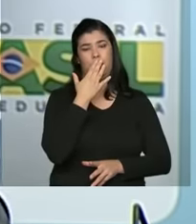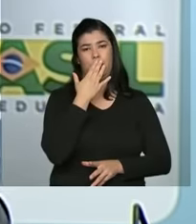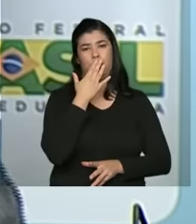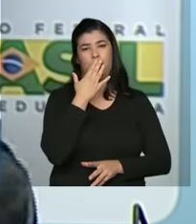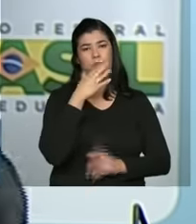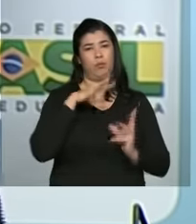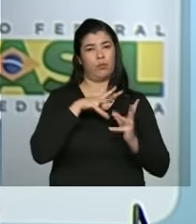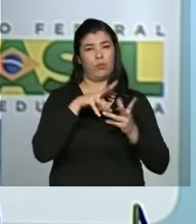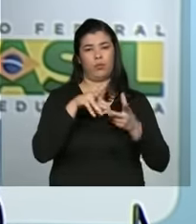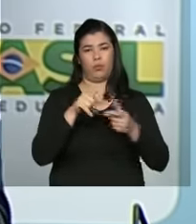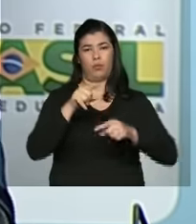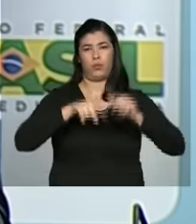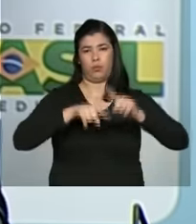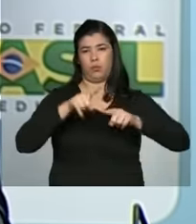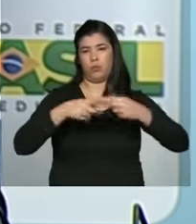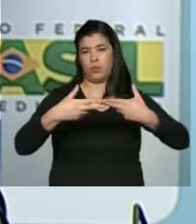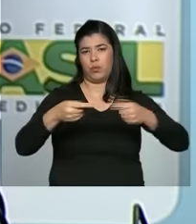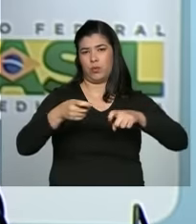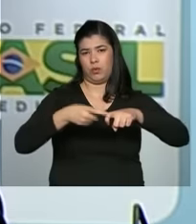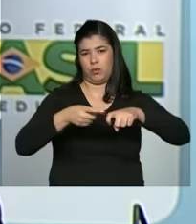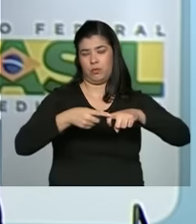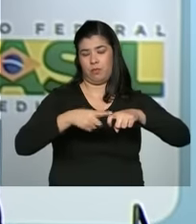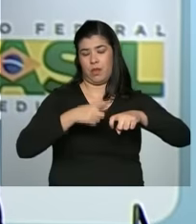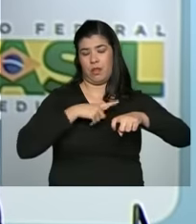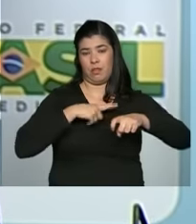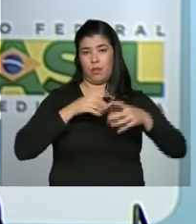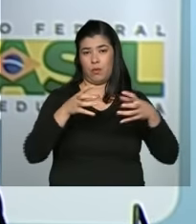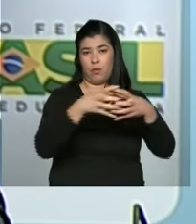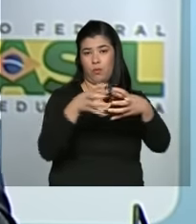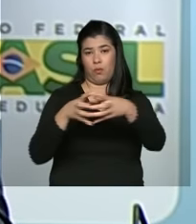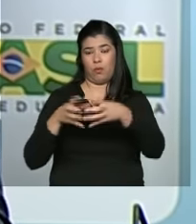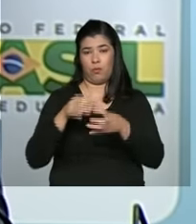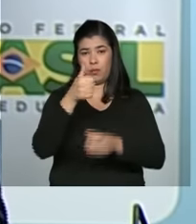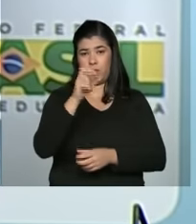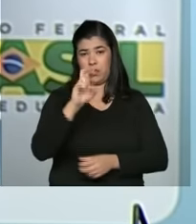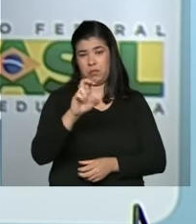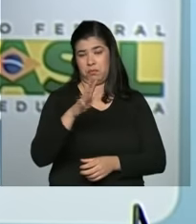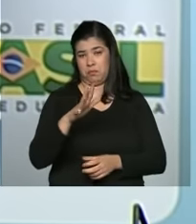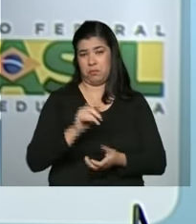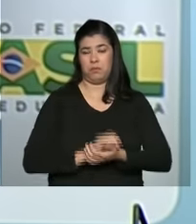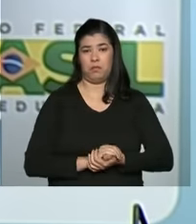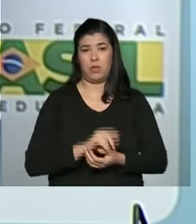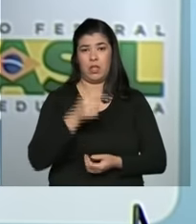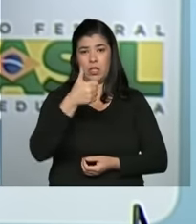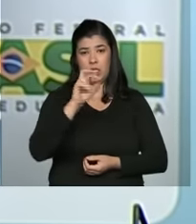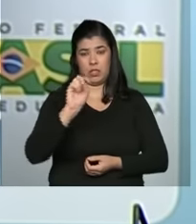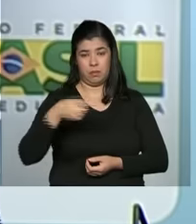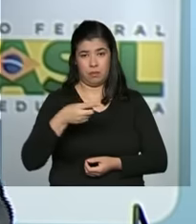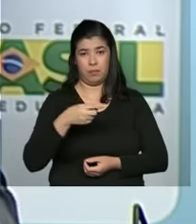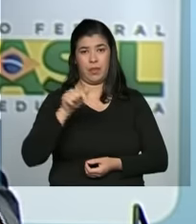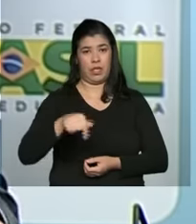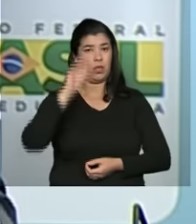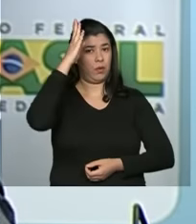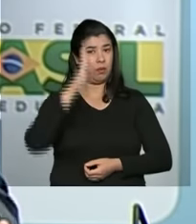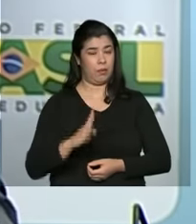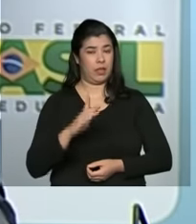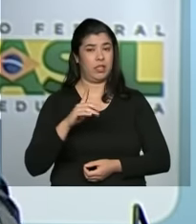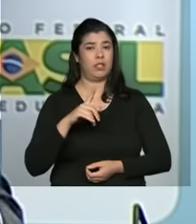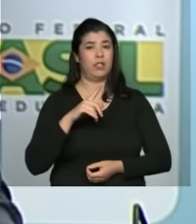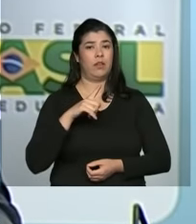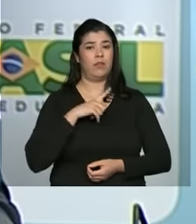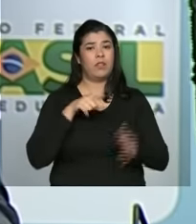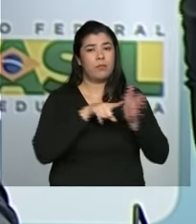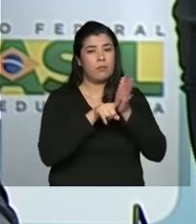eh de eh produtos diferentes no Brasil a Anvisa tem cerca de